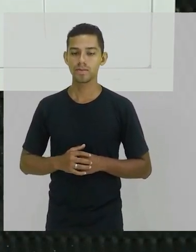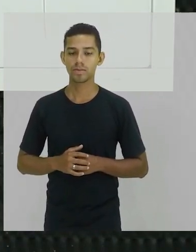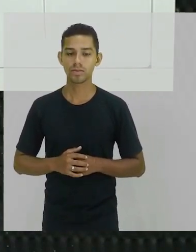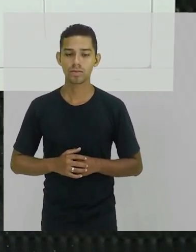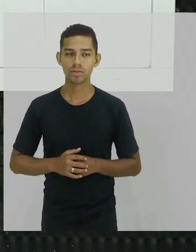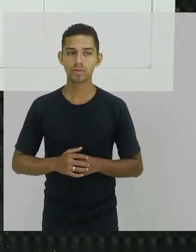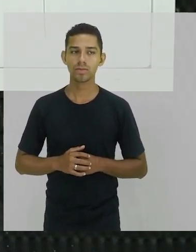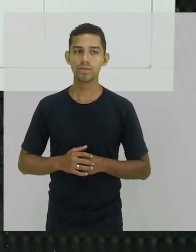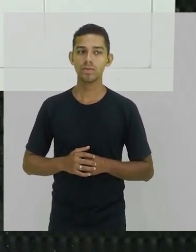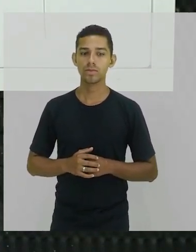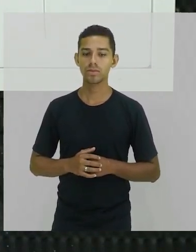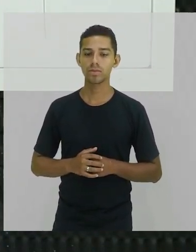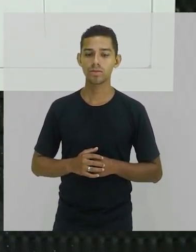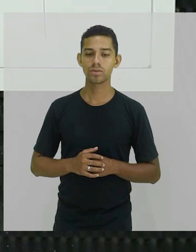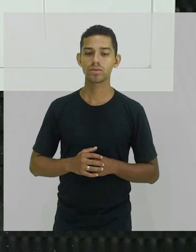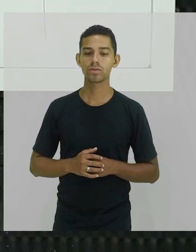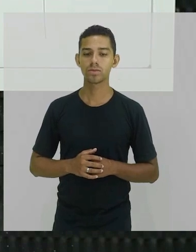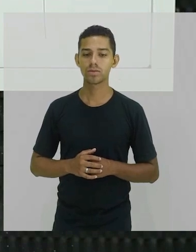como o comprimento